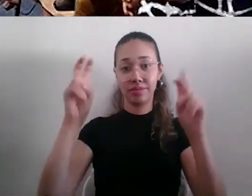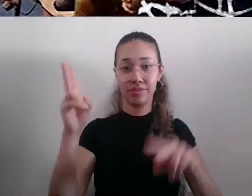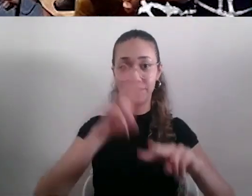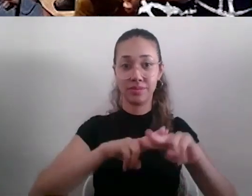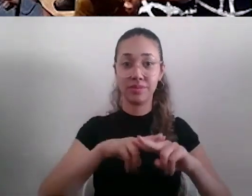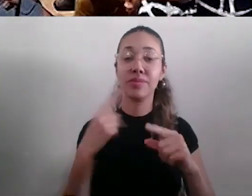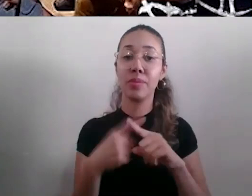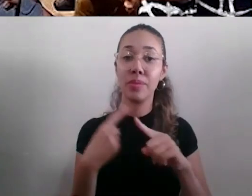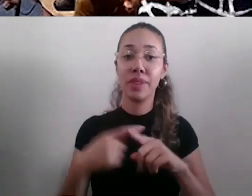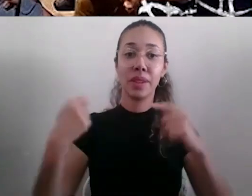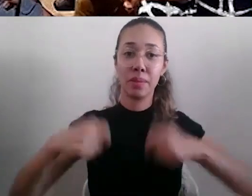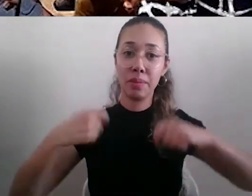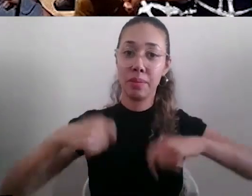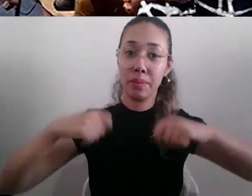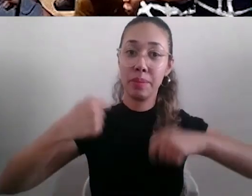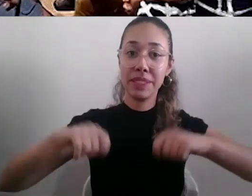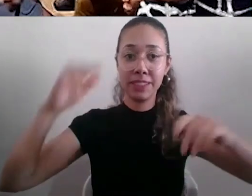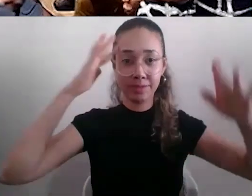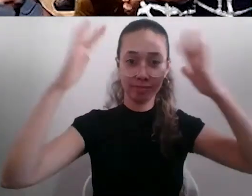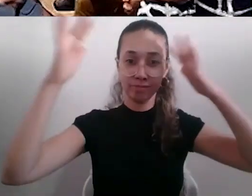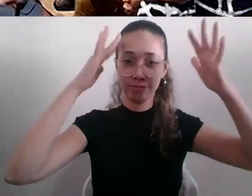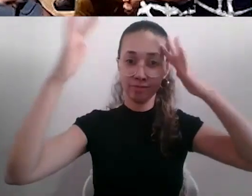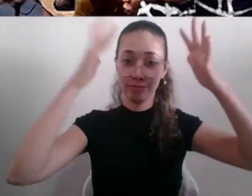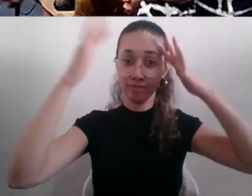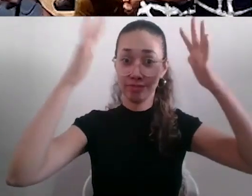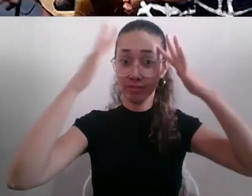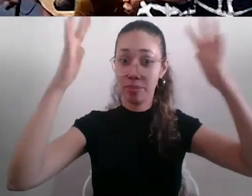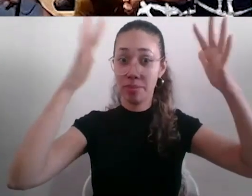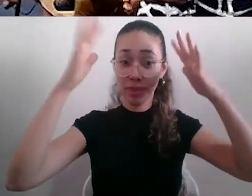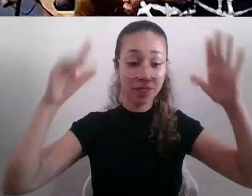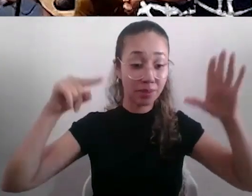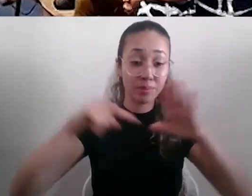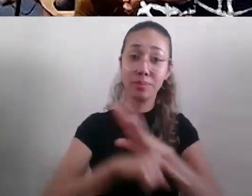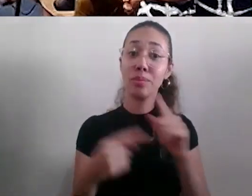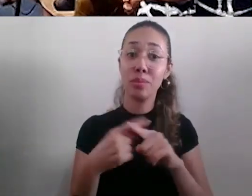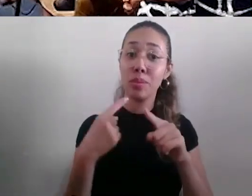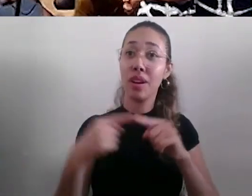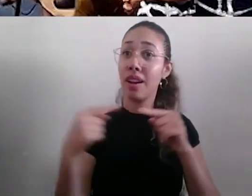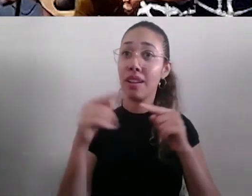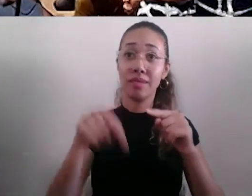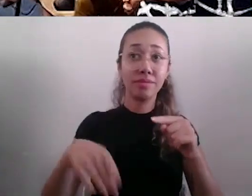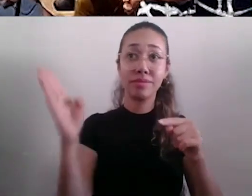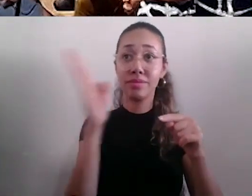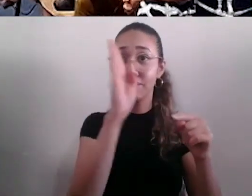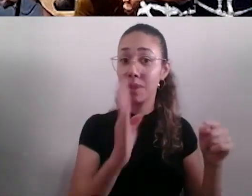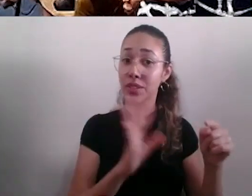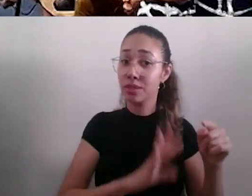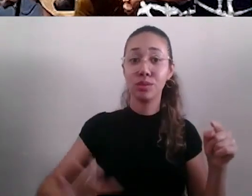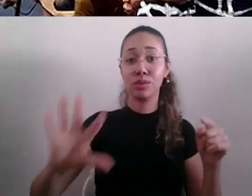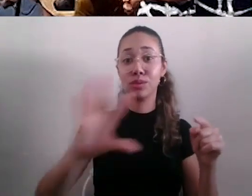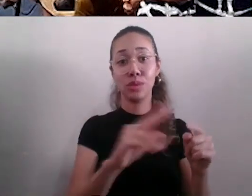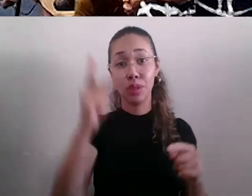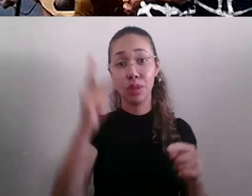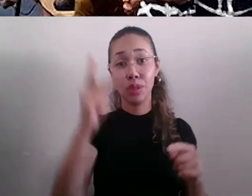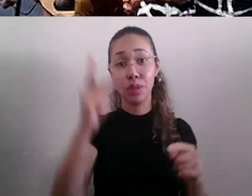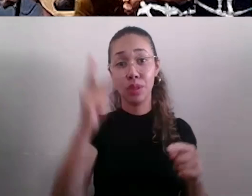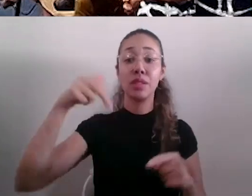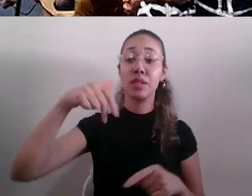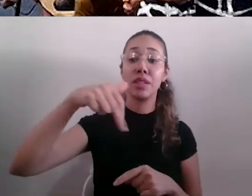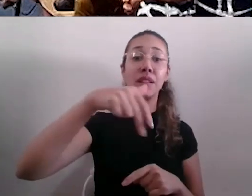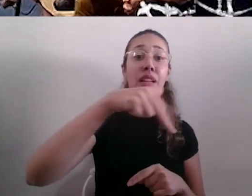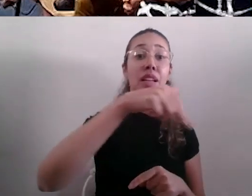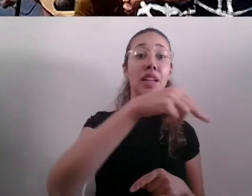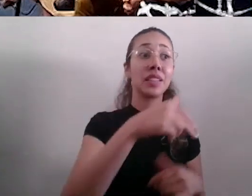pensada em profundidade, está afetando todo mundo. A pessoa está saindo na rua e vai perder o celular,